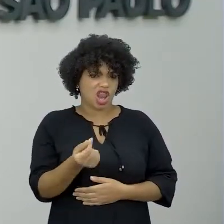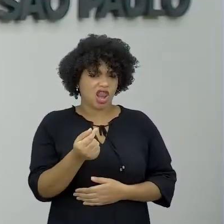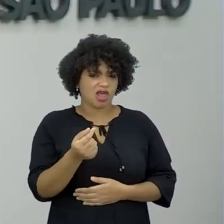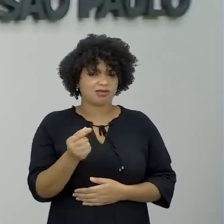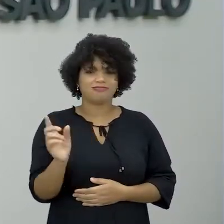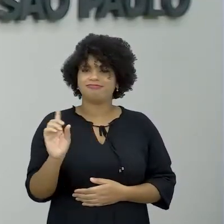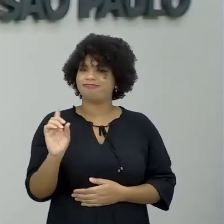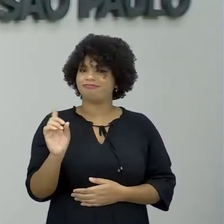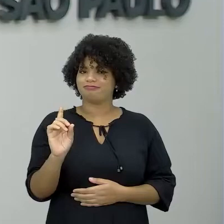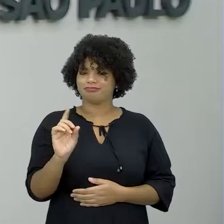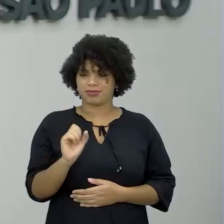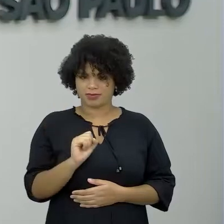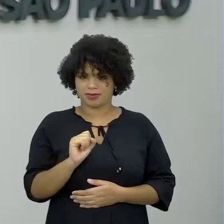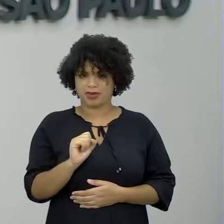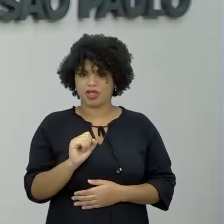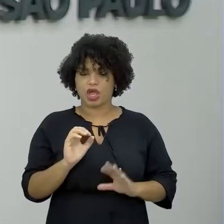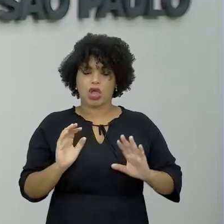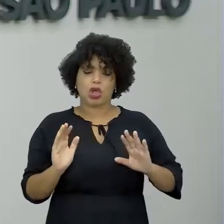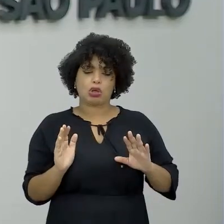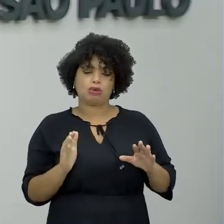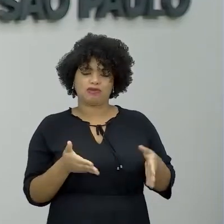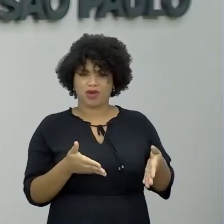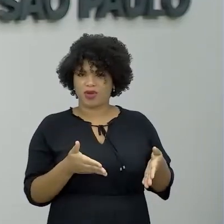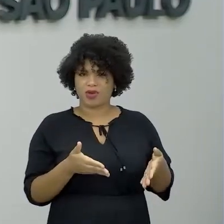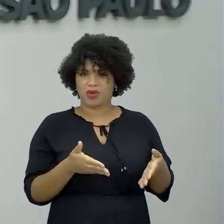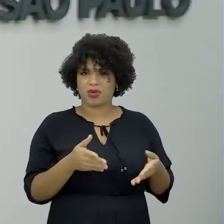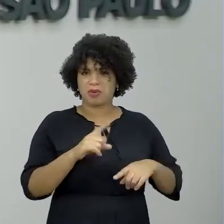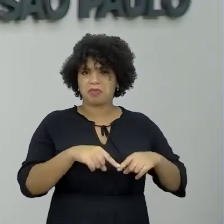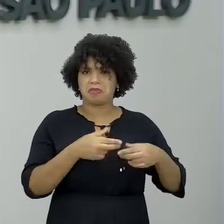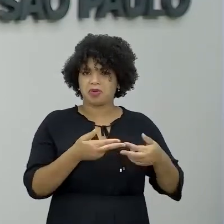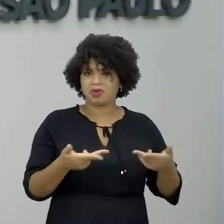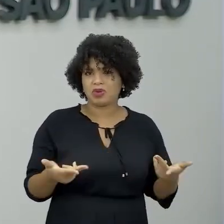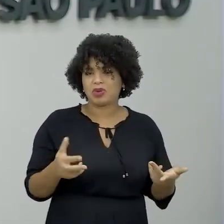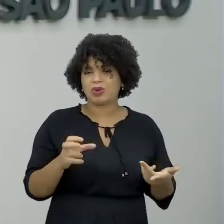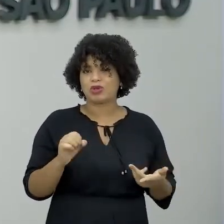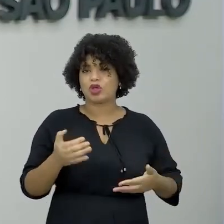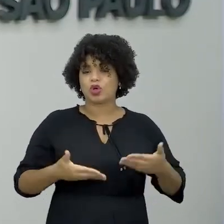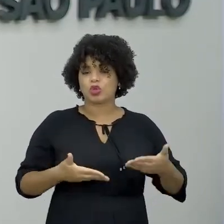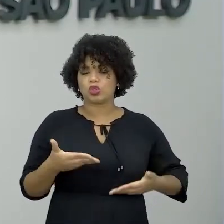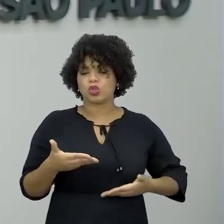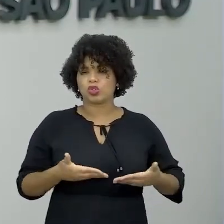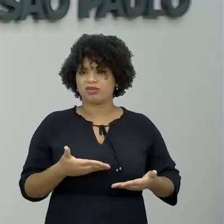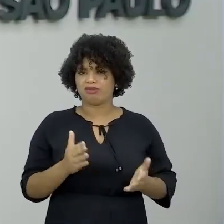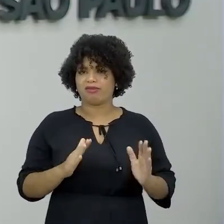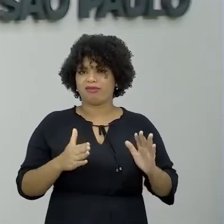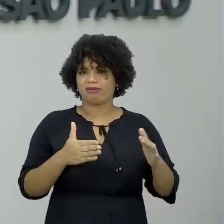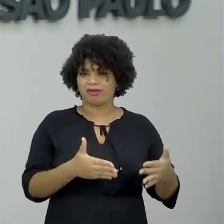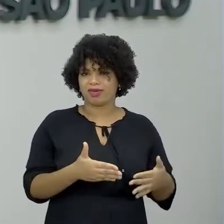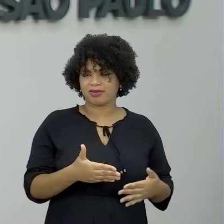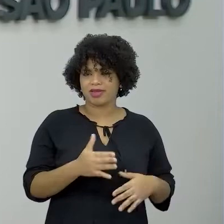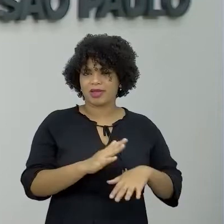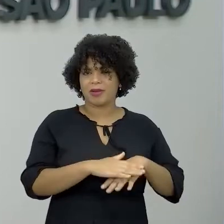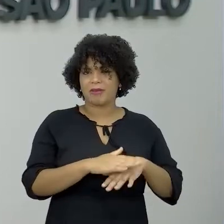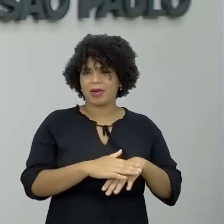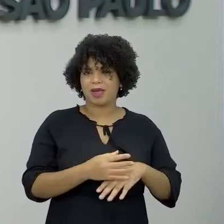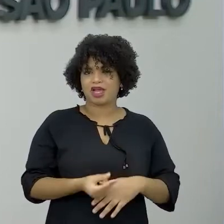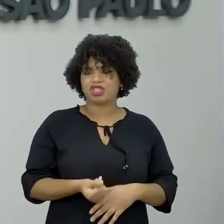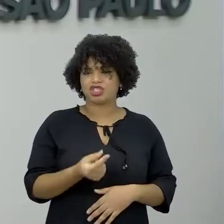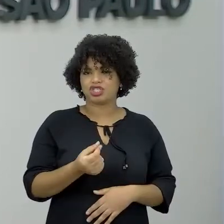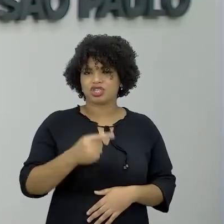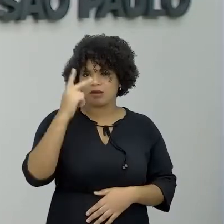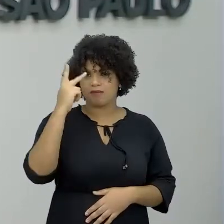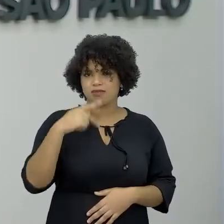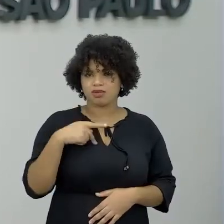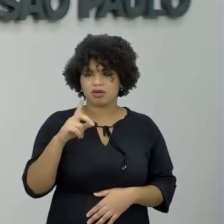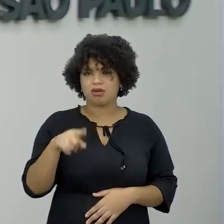Então, o empreendedorismo não precisa ser somente um produto ou um serviço relacionado com a produção de lucro pessoal,